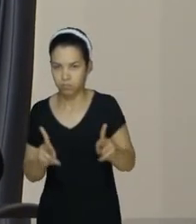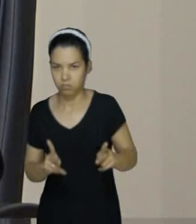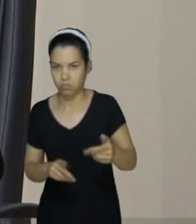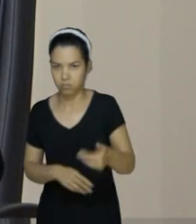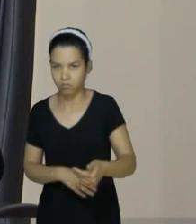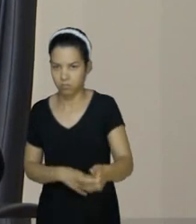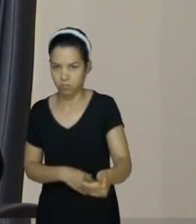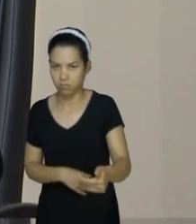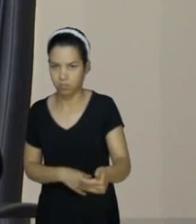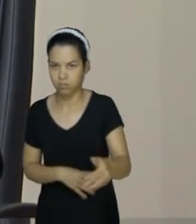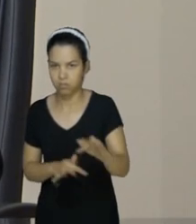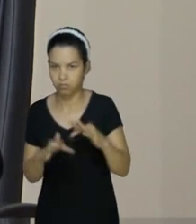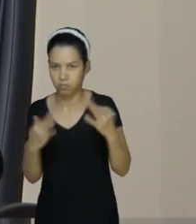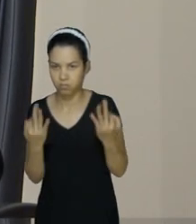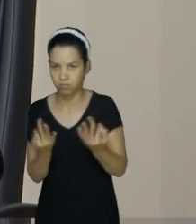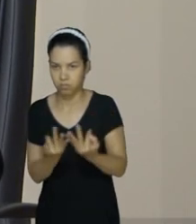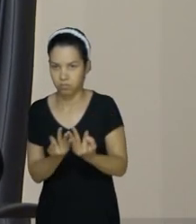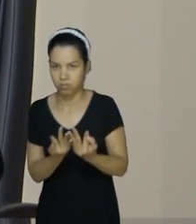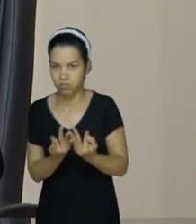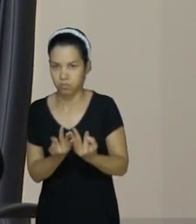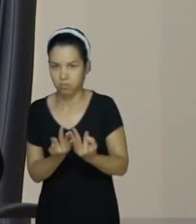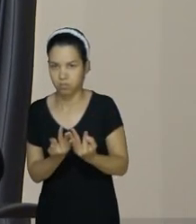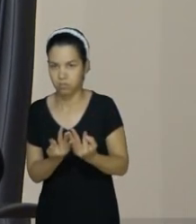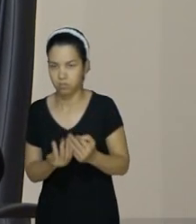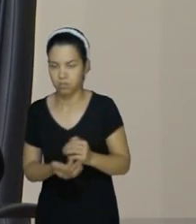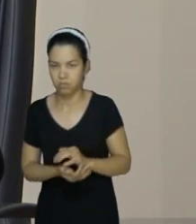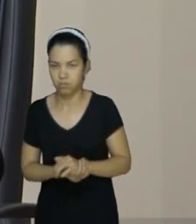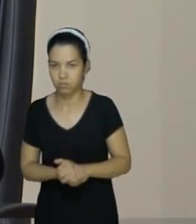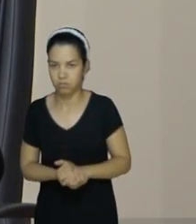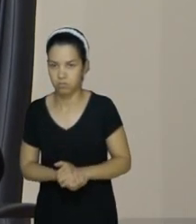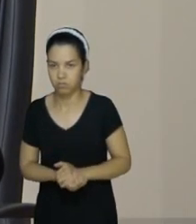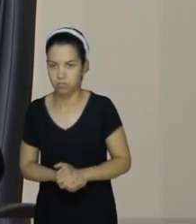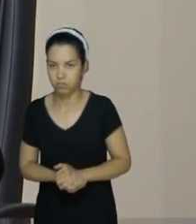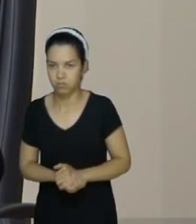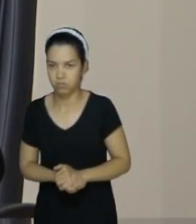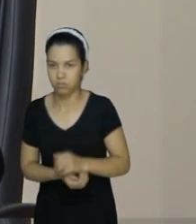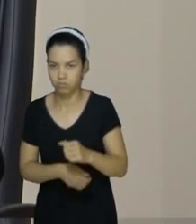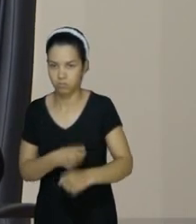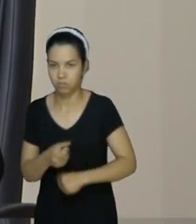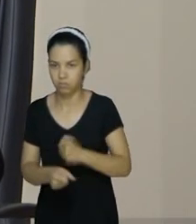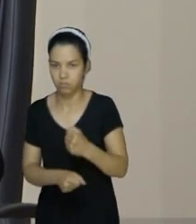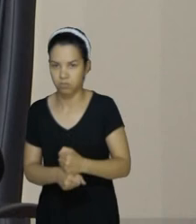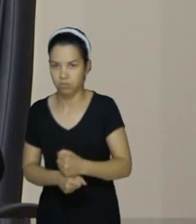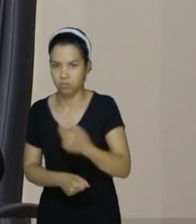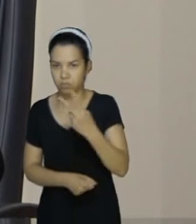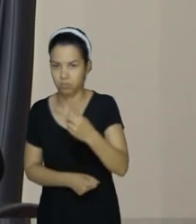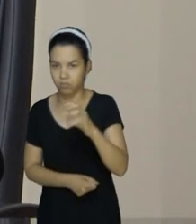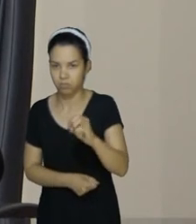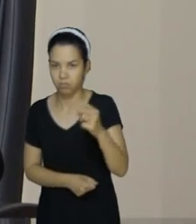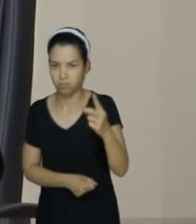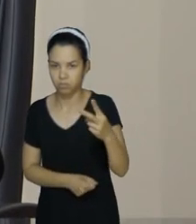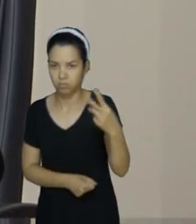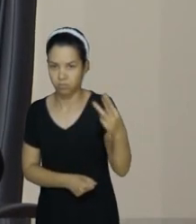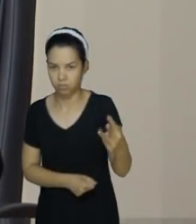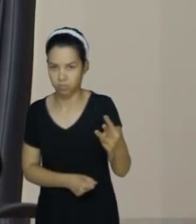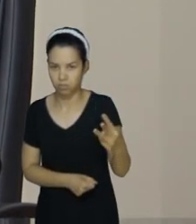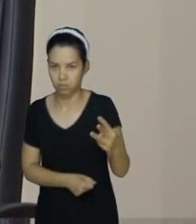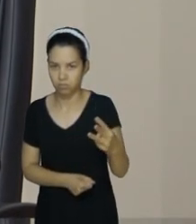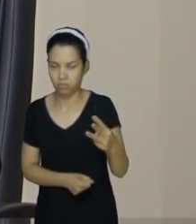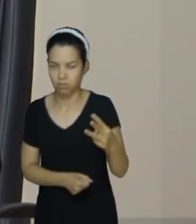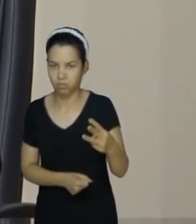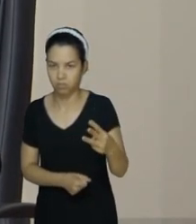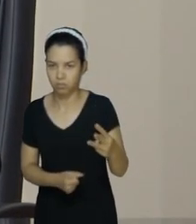santo, um Natal de família, e que o ano 2023 possa vir com muita